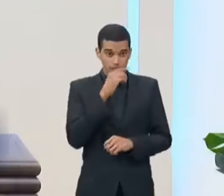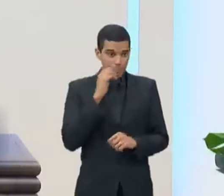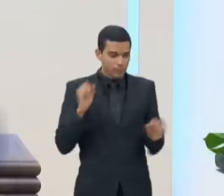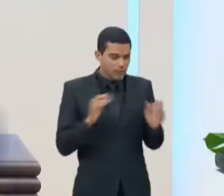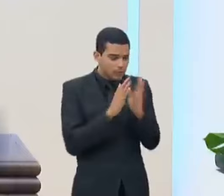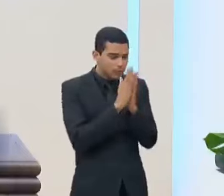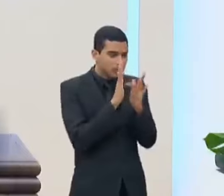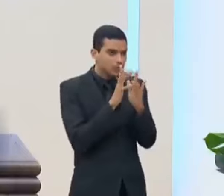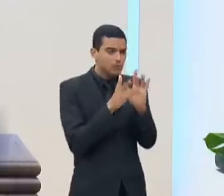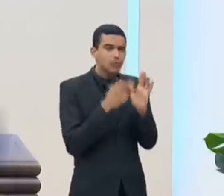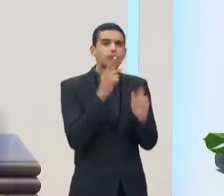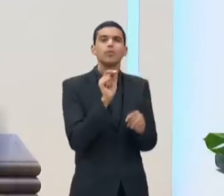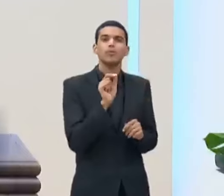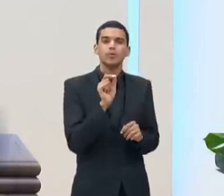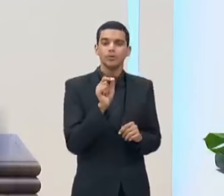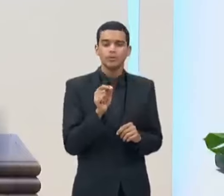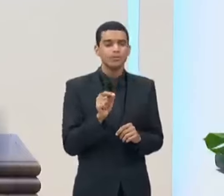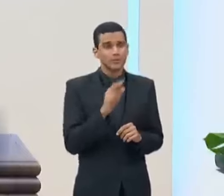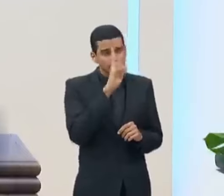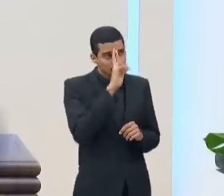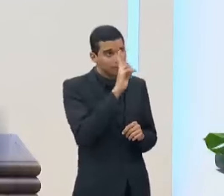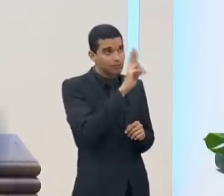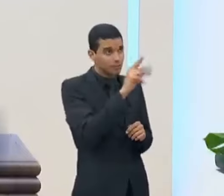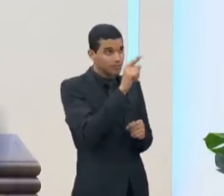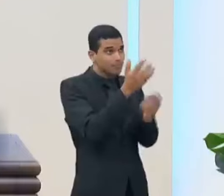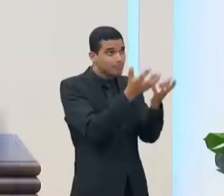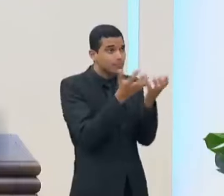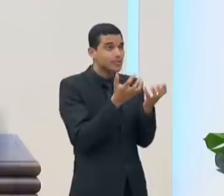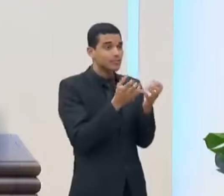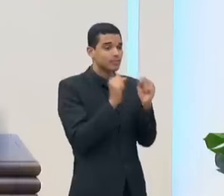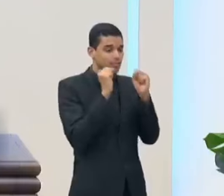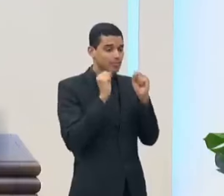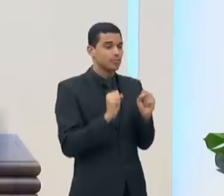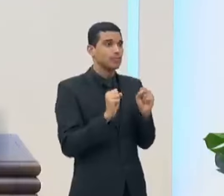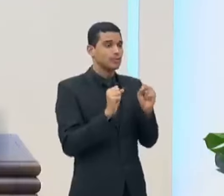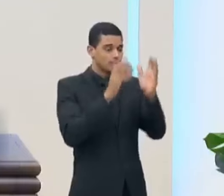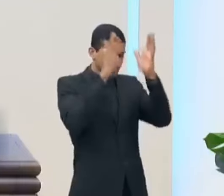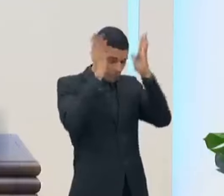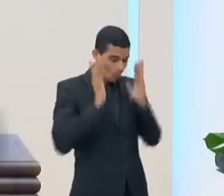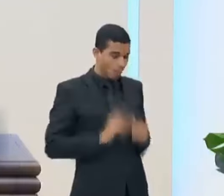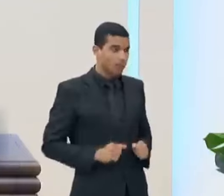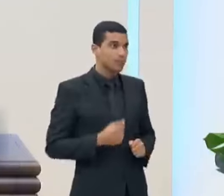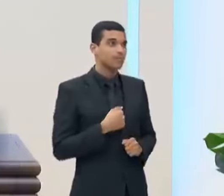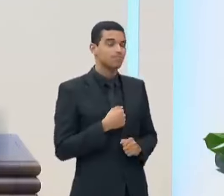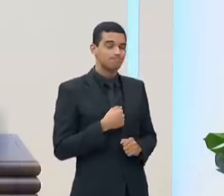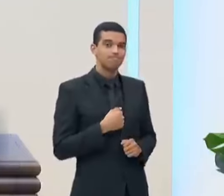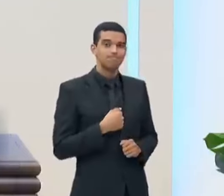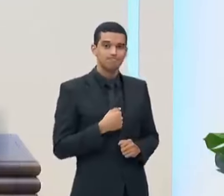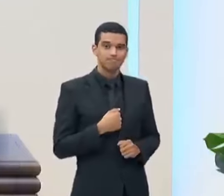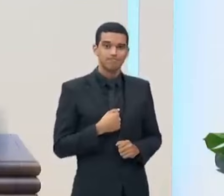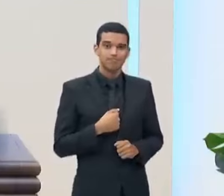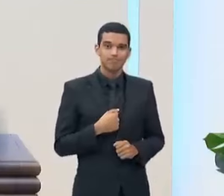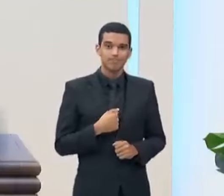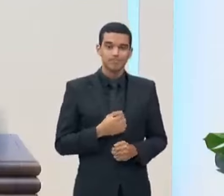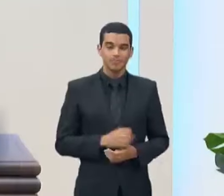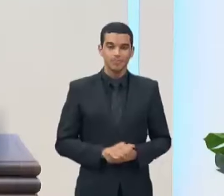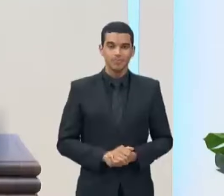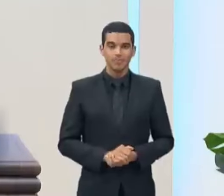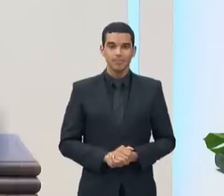quê? Senhor, se quiser, pode me purificar. Veja que